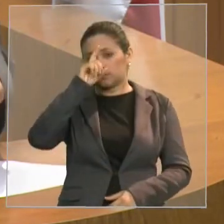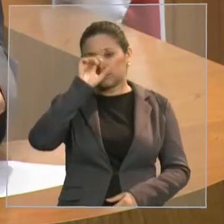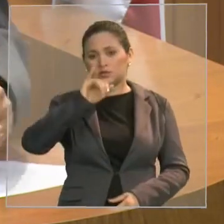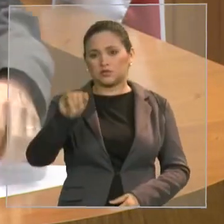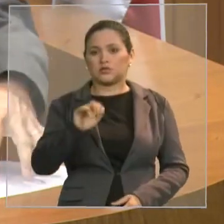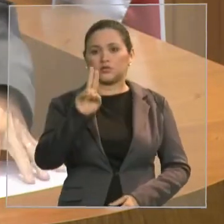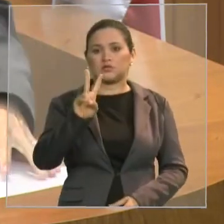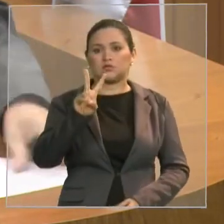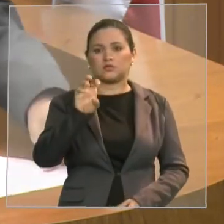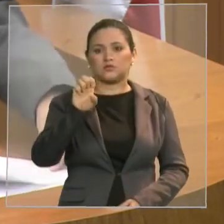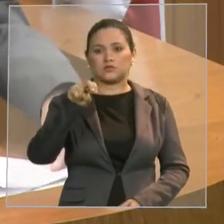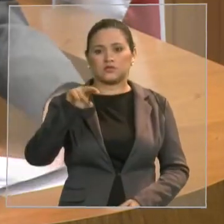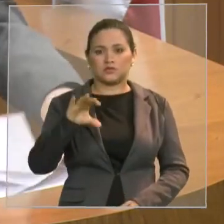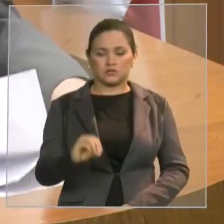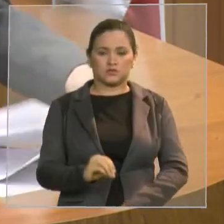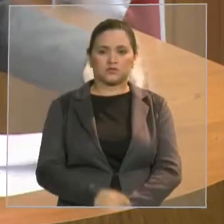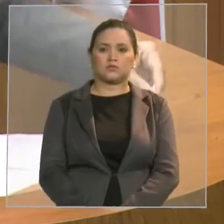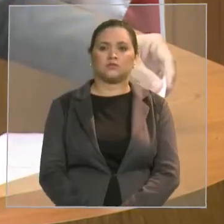Inclusive,